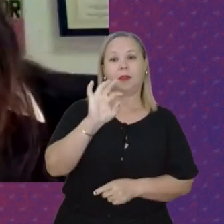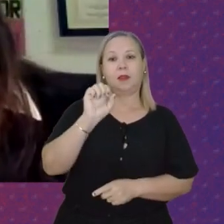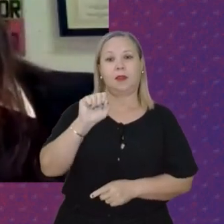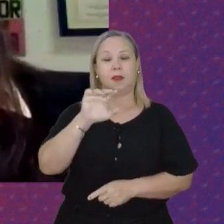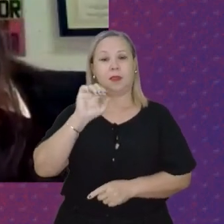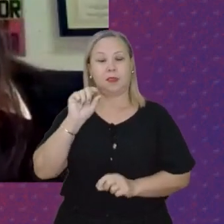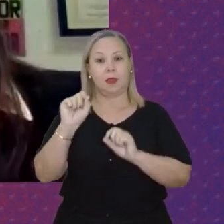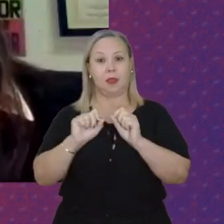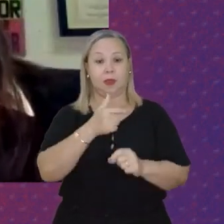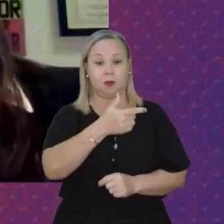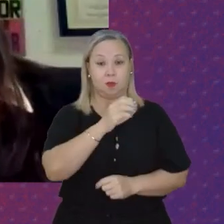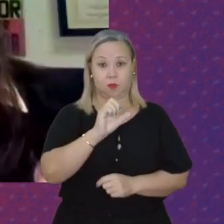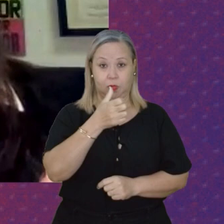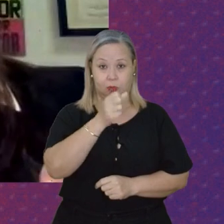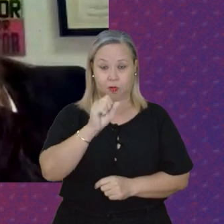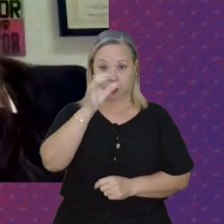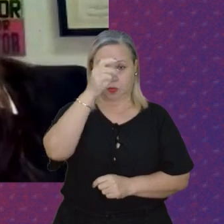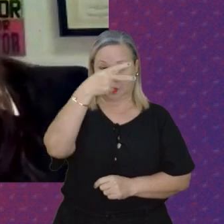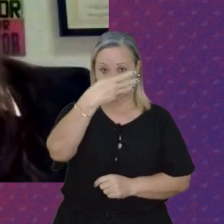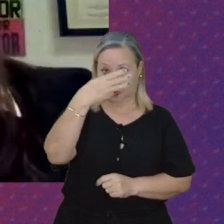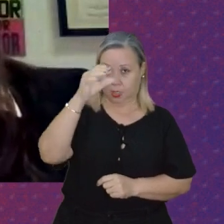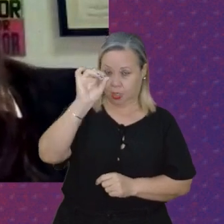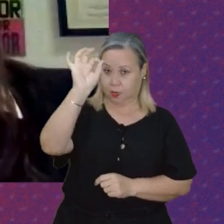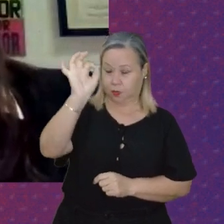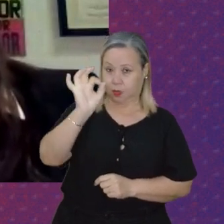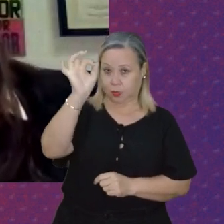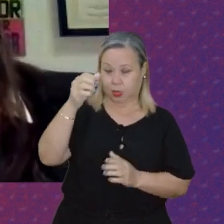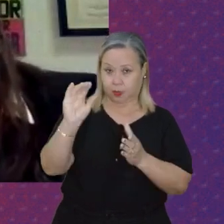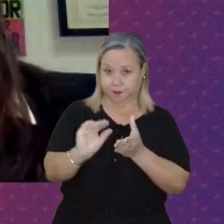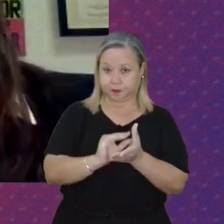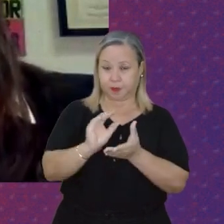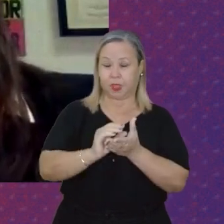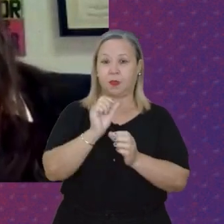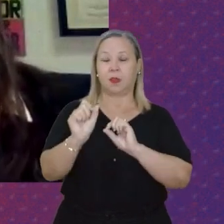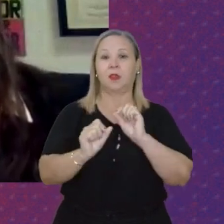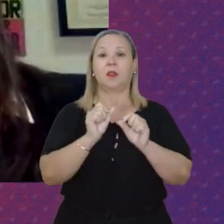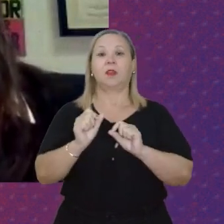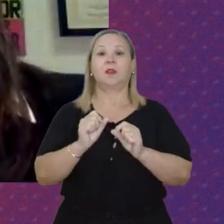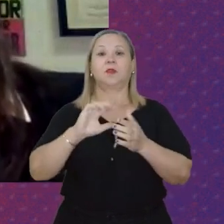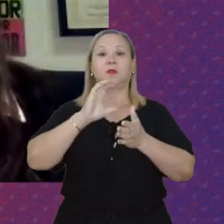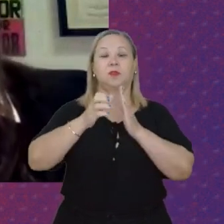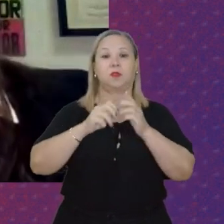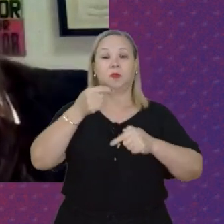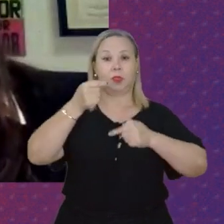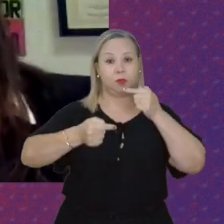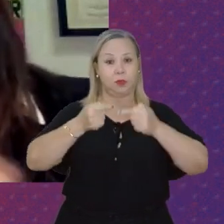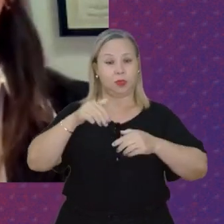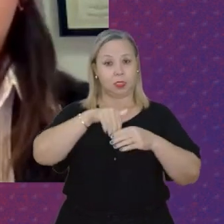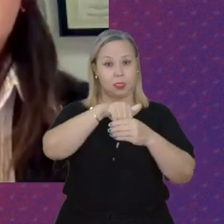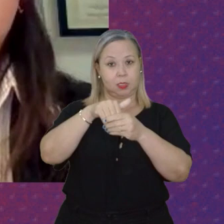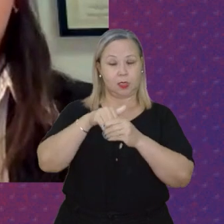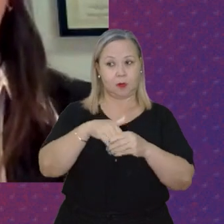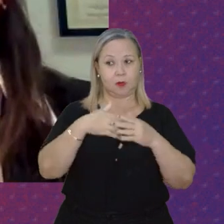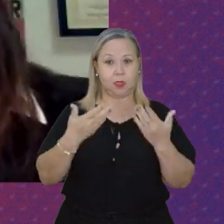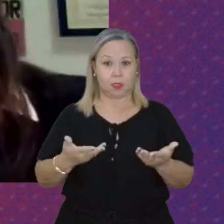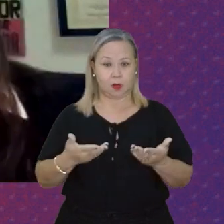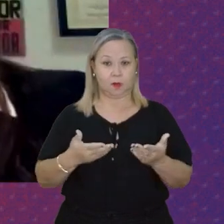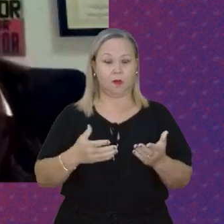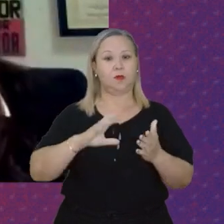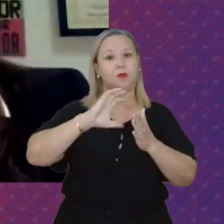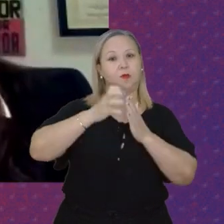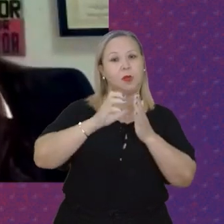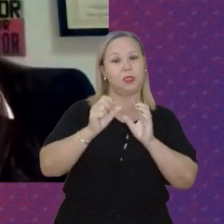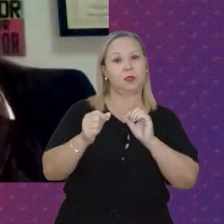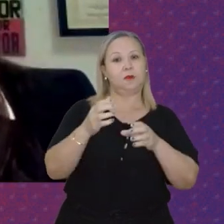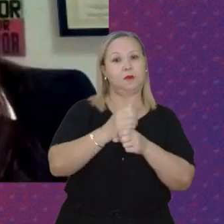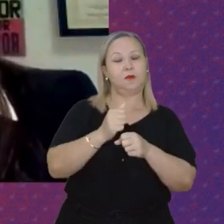menos 30% dos recursos que fossem investidos pelos partidos políticos nas eleições, tanto de fundo partidário como de fundo